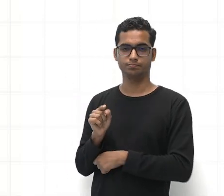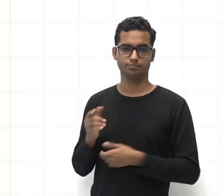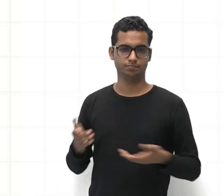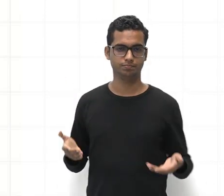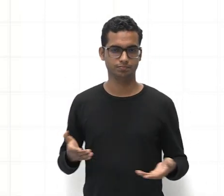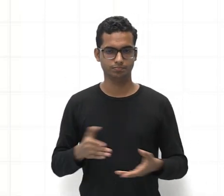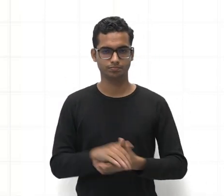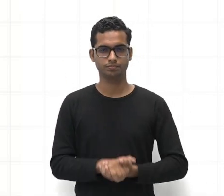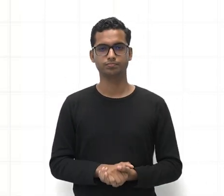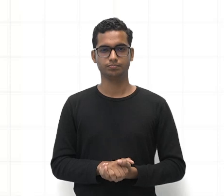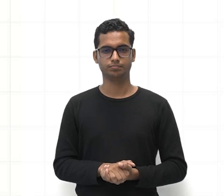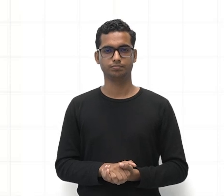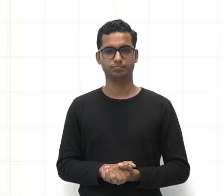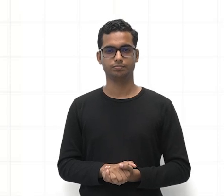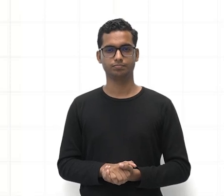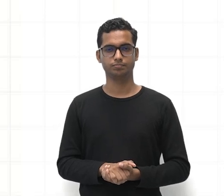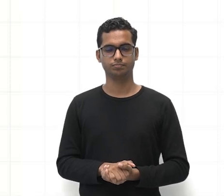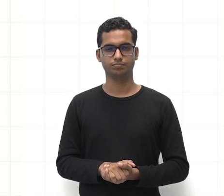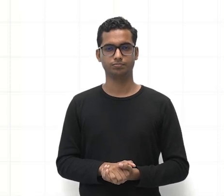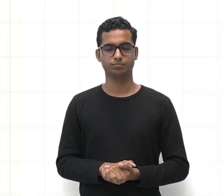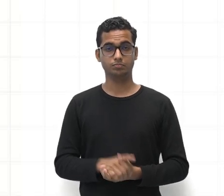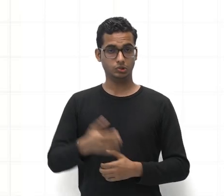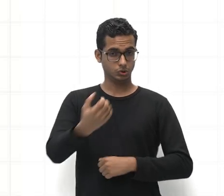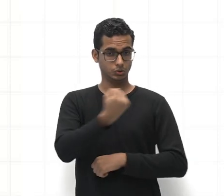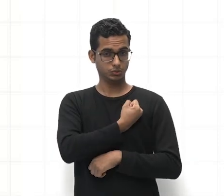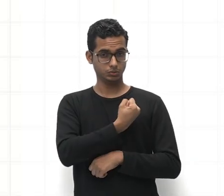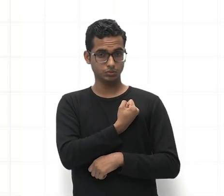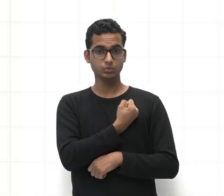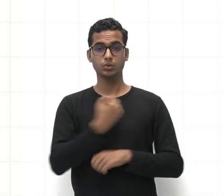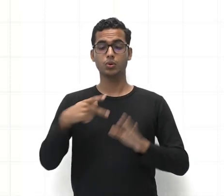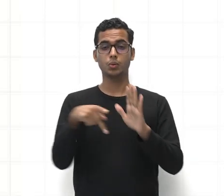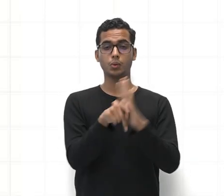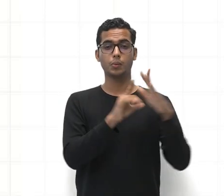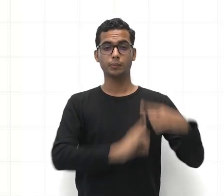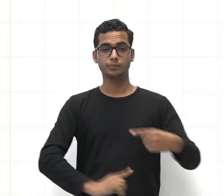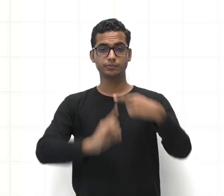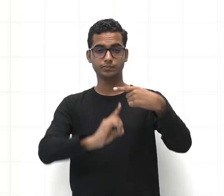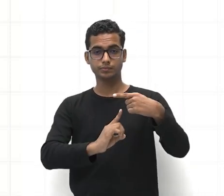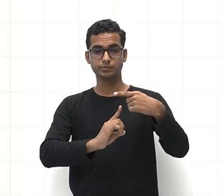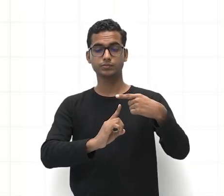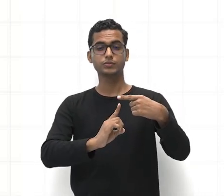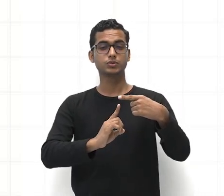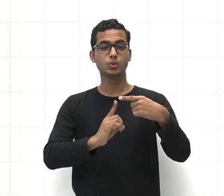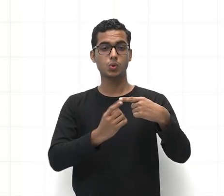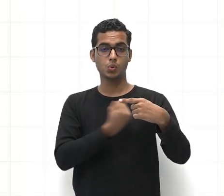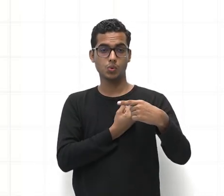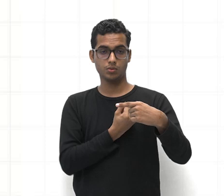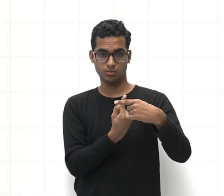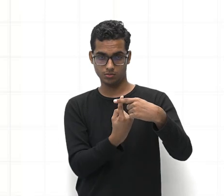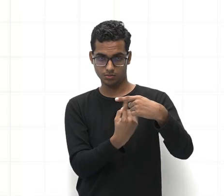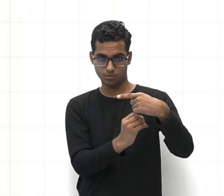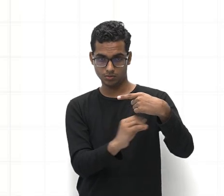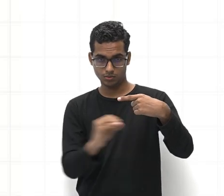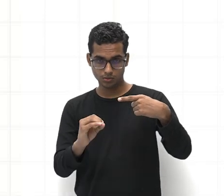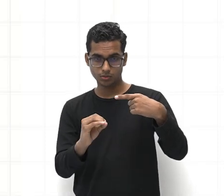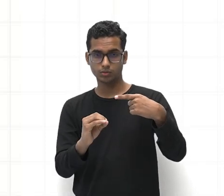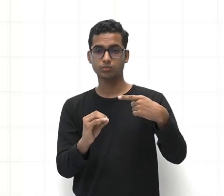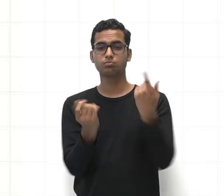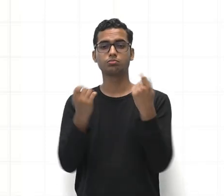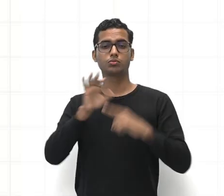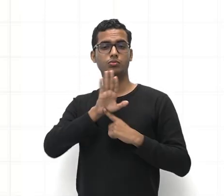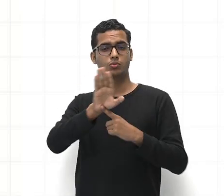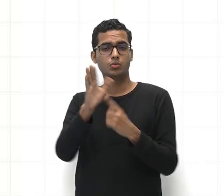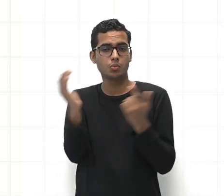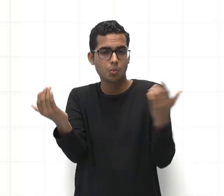Então, a porcentagem é uma razão cujo denominador é igual a 100 e indica uma comparação de